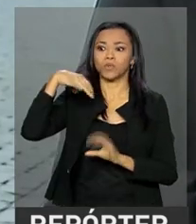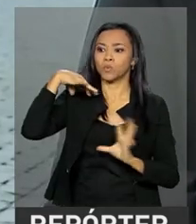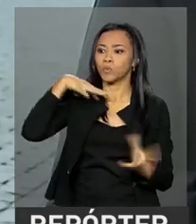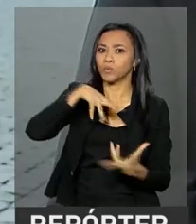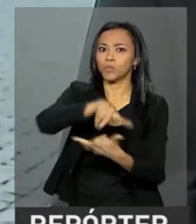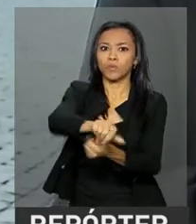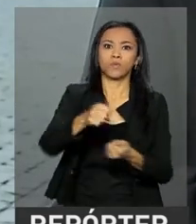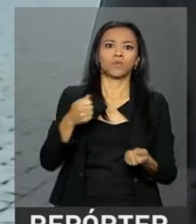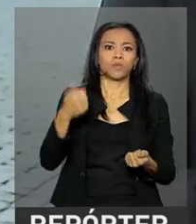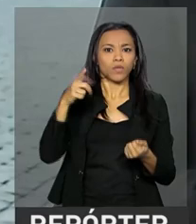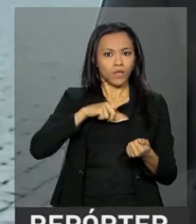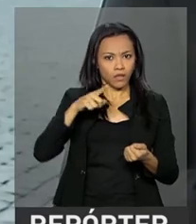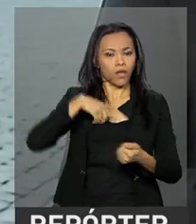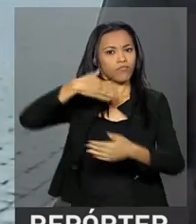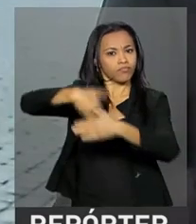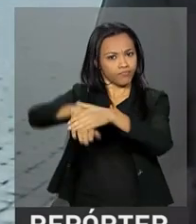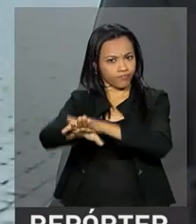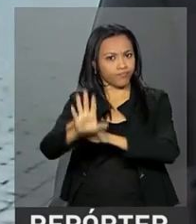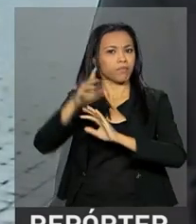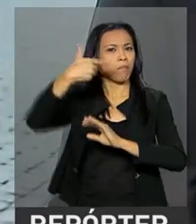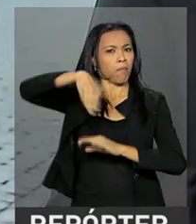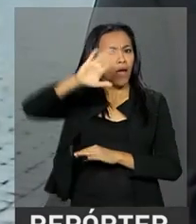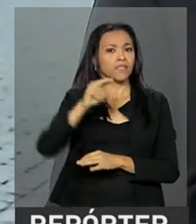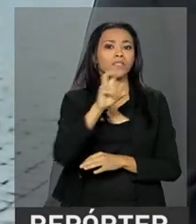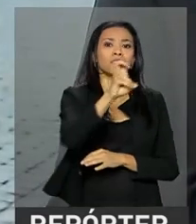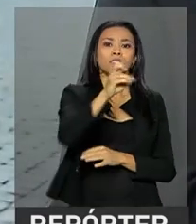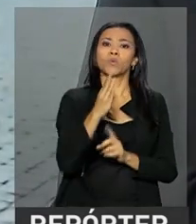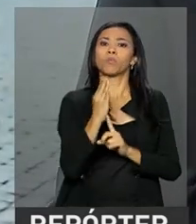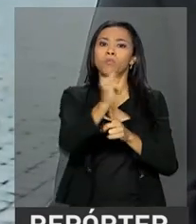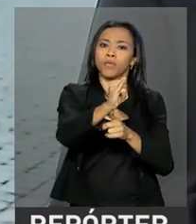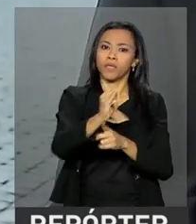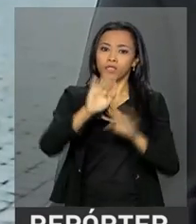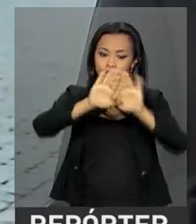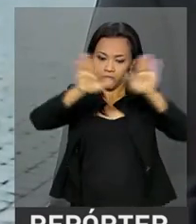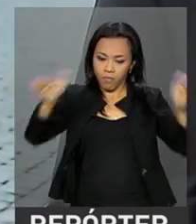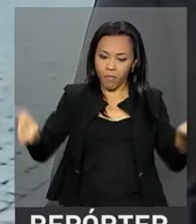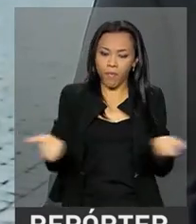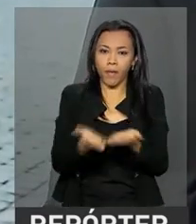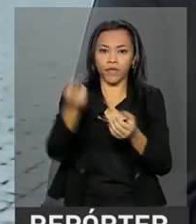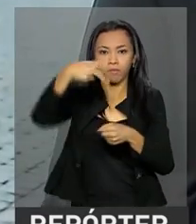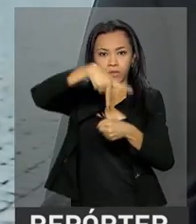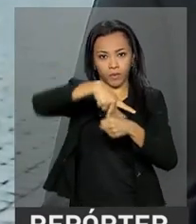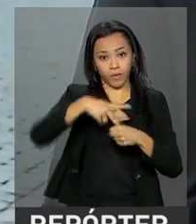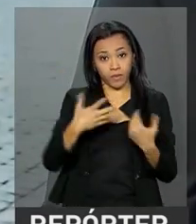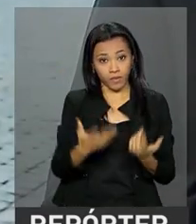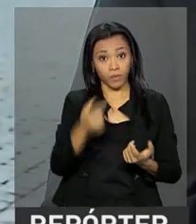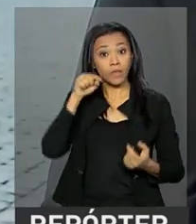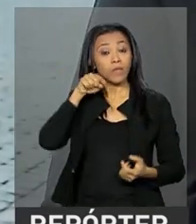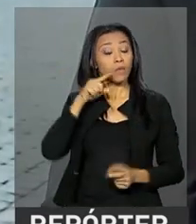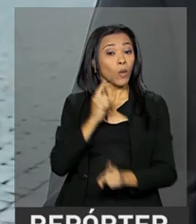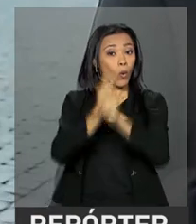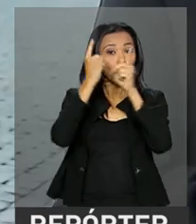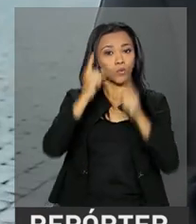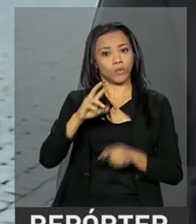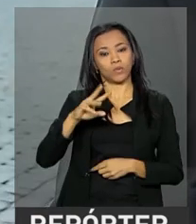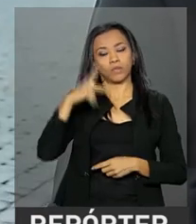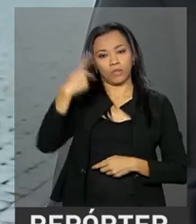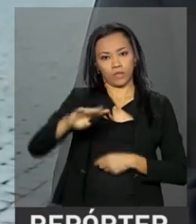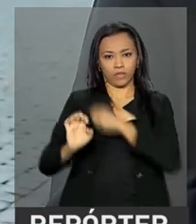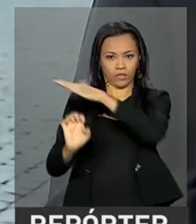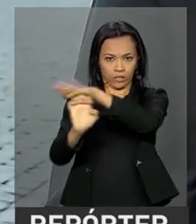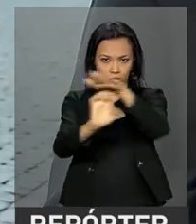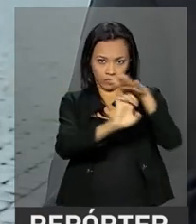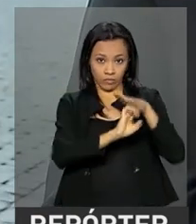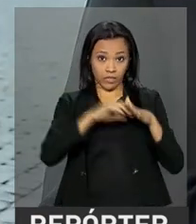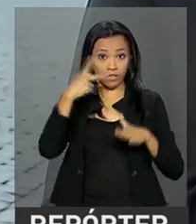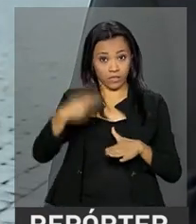mundo, com reservas comprovadas de mais de 5 bilhões de barris de petróleo. No encontro com empresários noruegueses, o